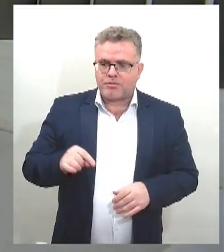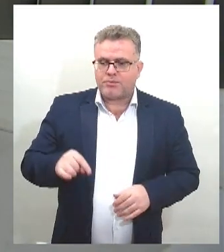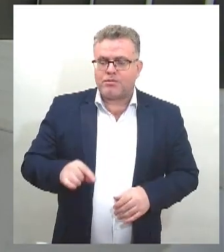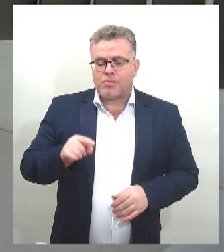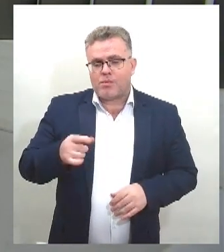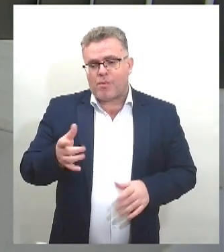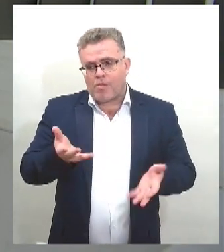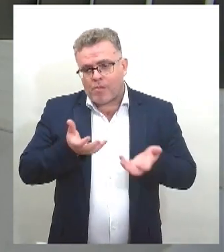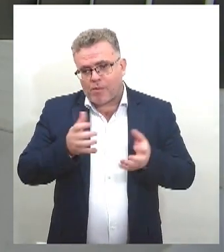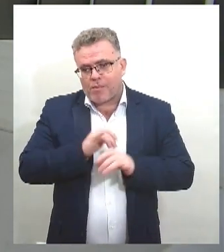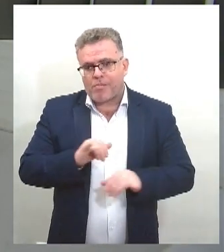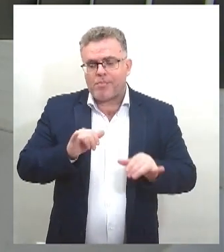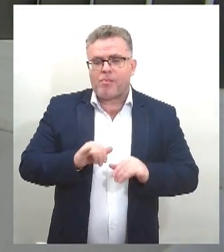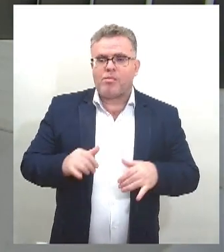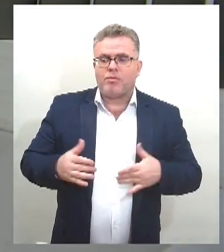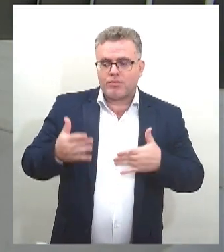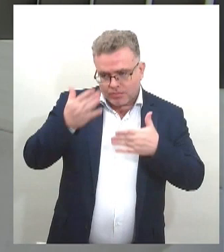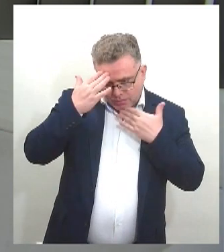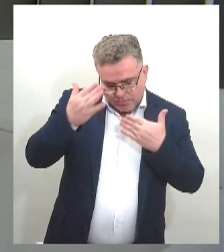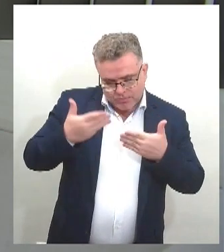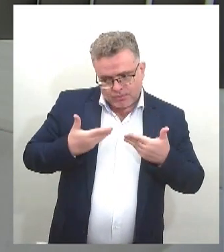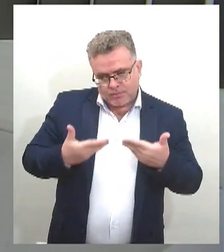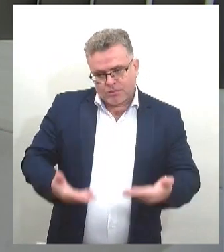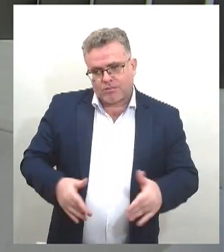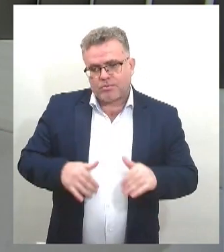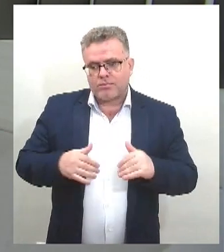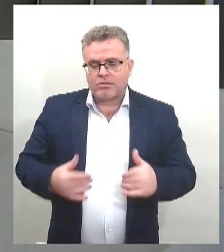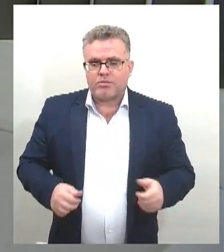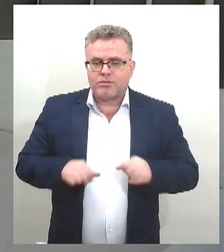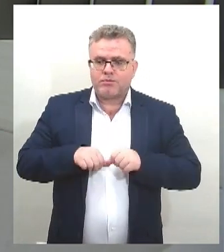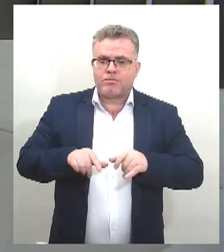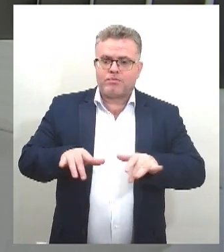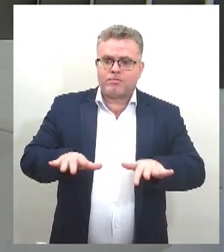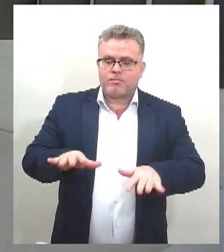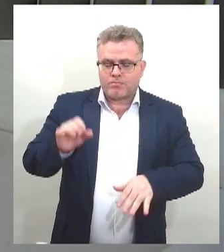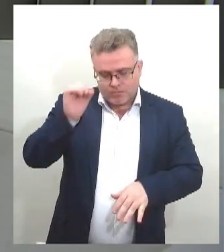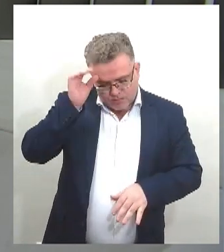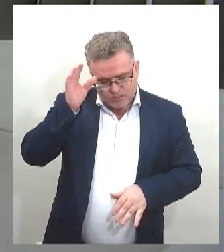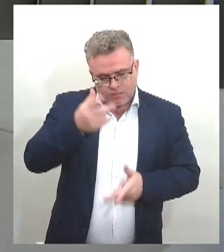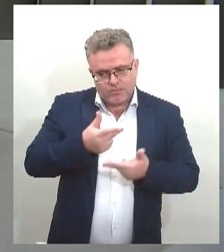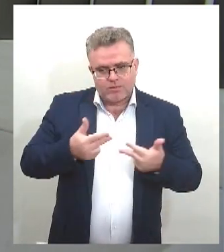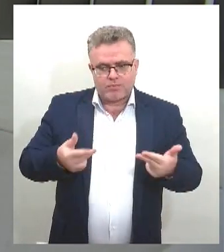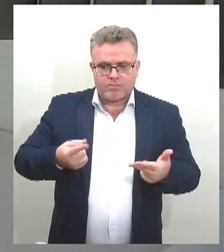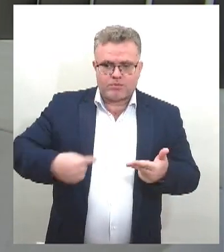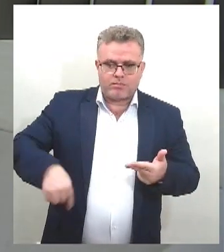nos atender e compartilhar tanto conhecimento com o nosso público